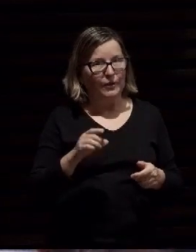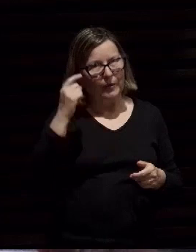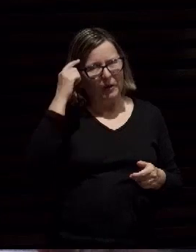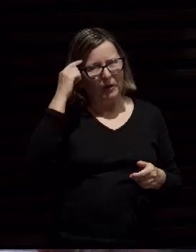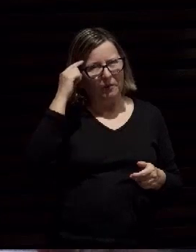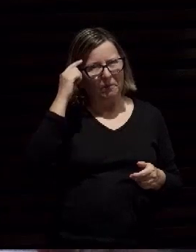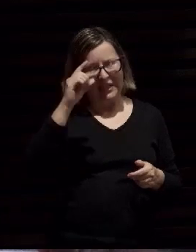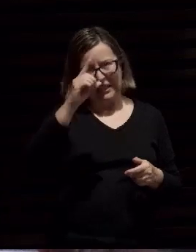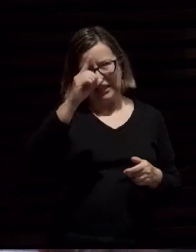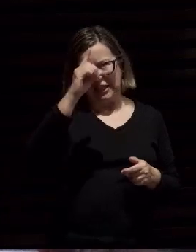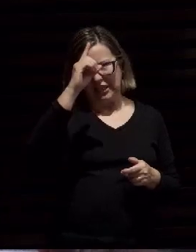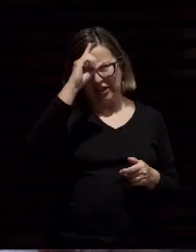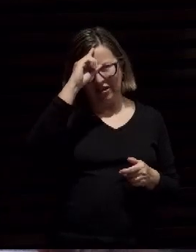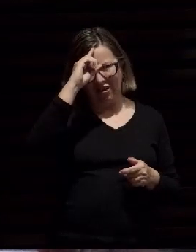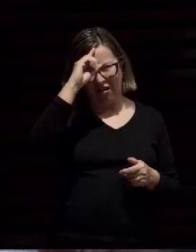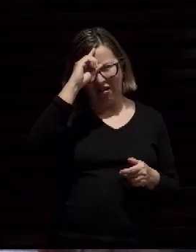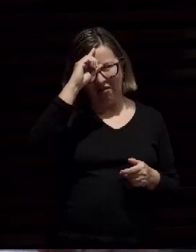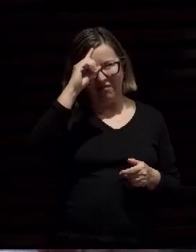saber de